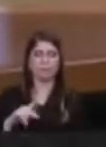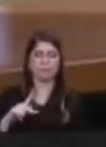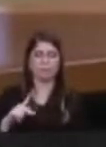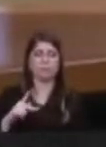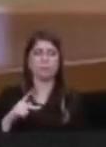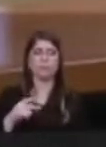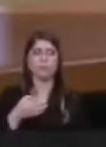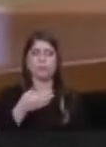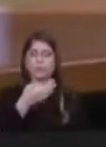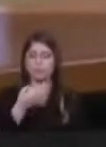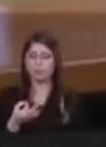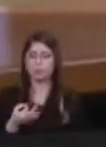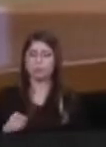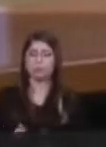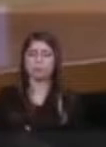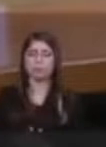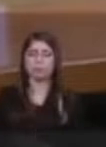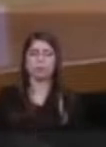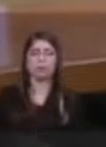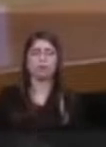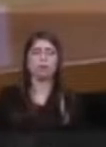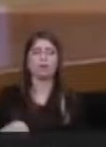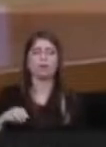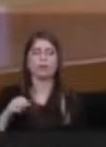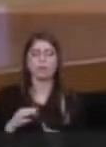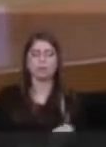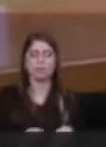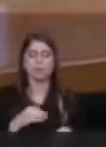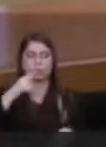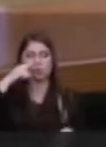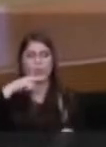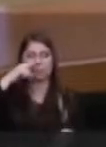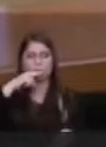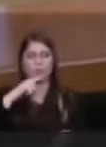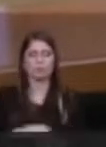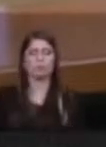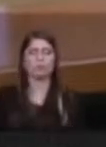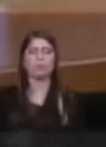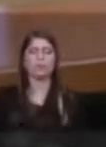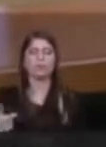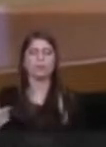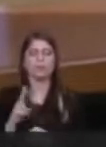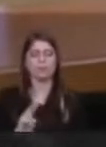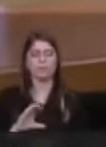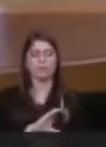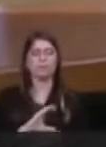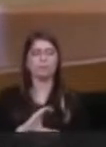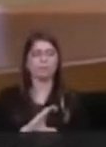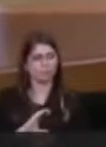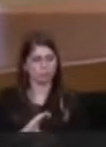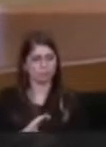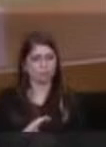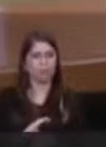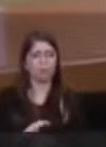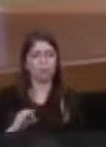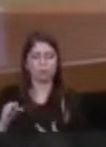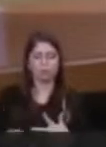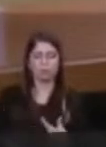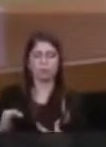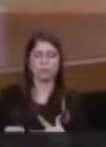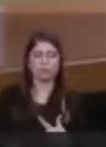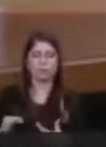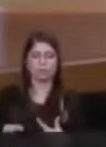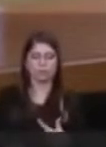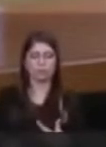Vossa Excelência. Fala, Denise, foi aqui. E do nosso decano, ministro Gilmar Mendes, pela defesa da Constituição, do Poder